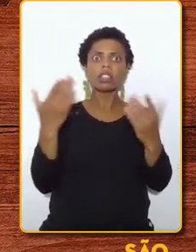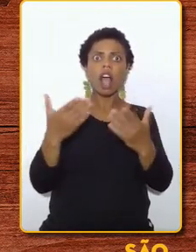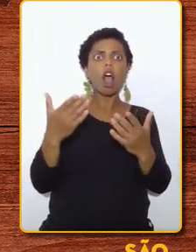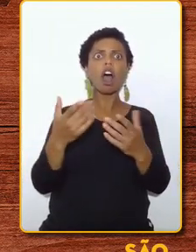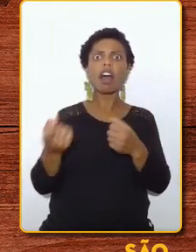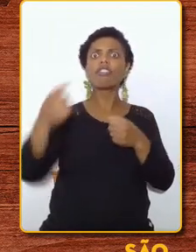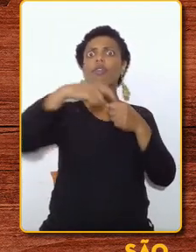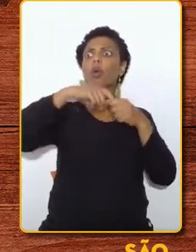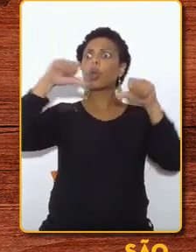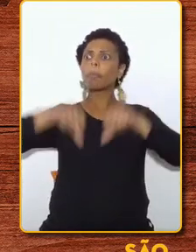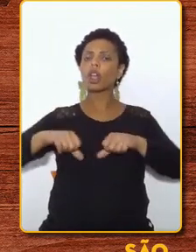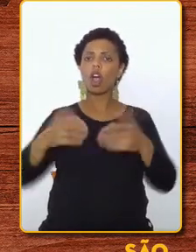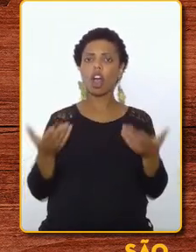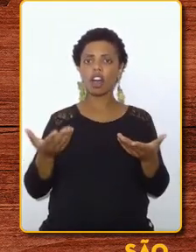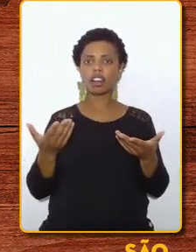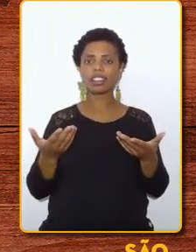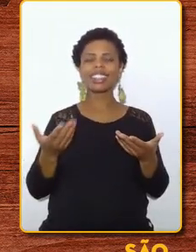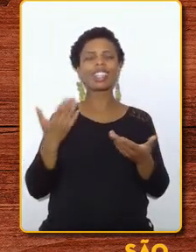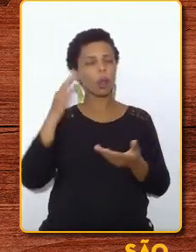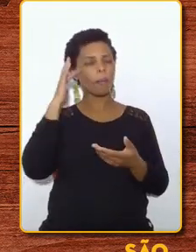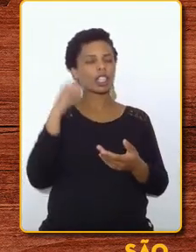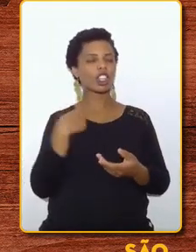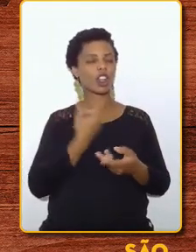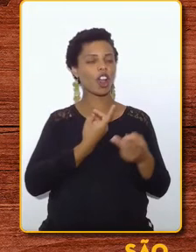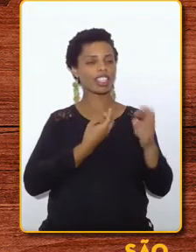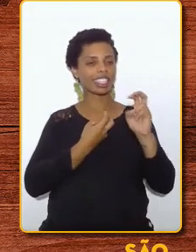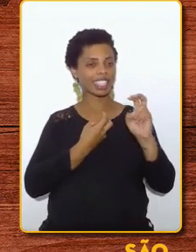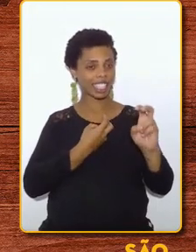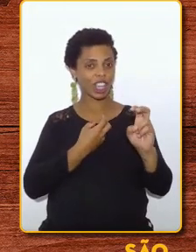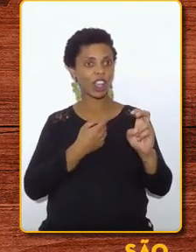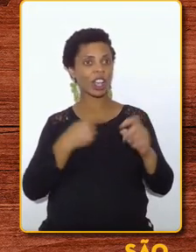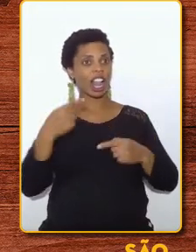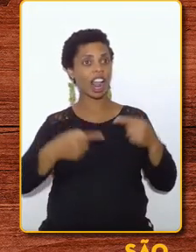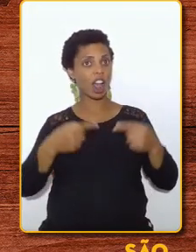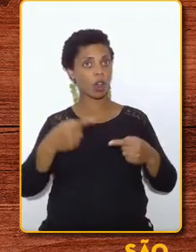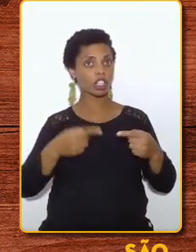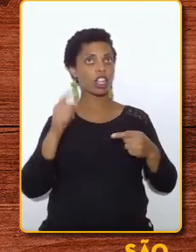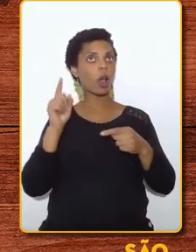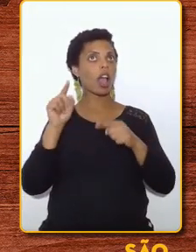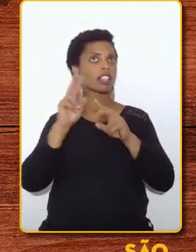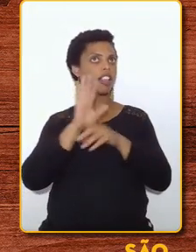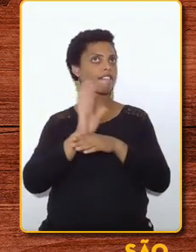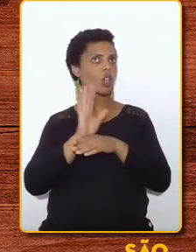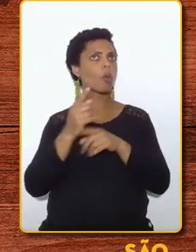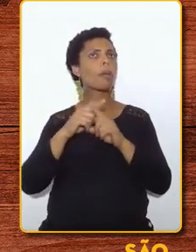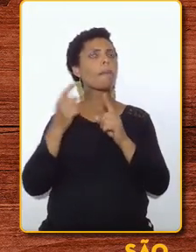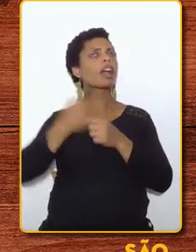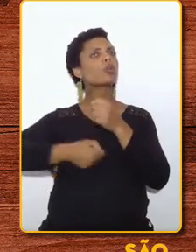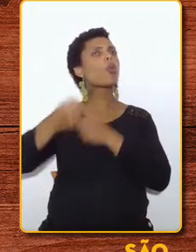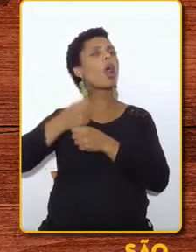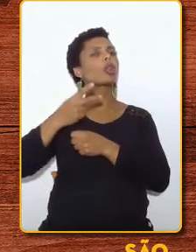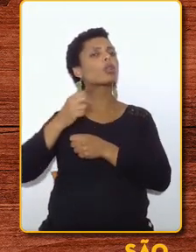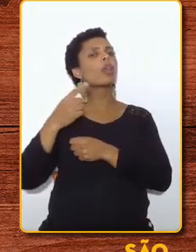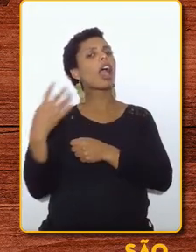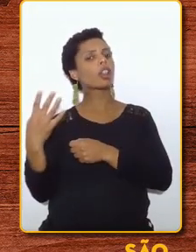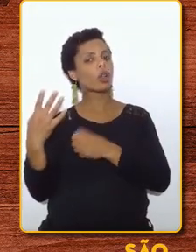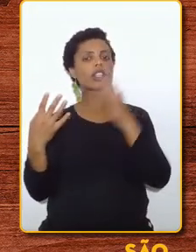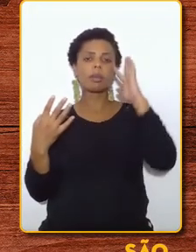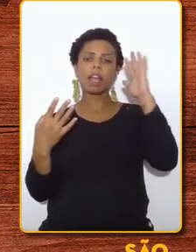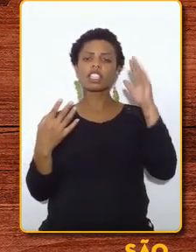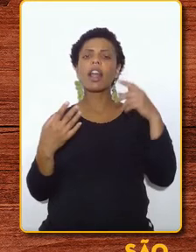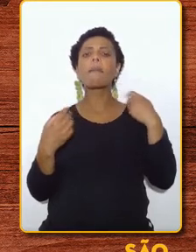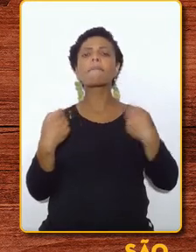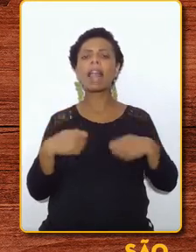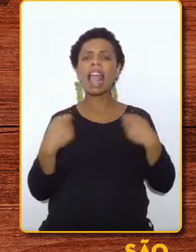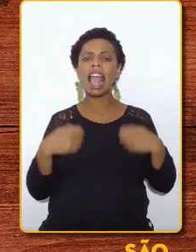discutindo o filme do Silvio lá em 2014. a gente ia estar discutindo, tem que fazer a reforma agrária,